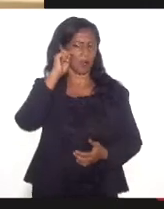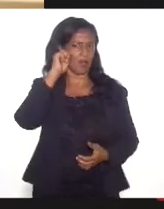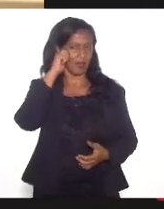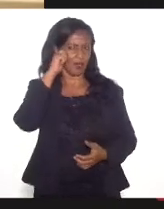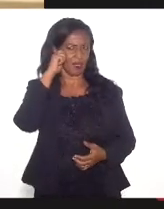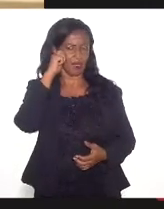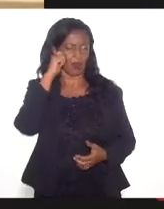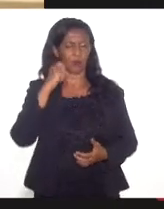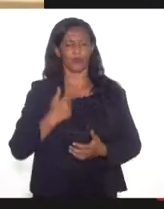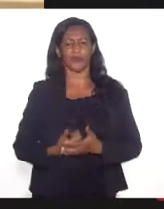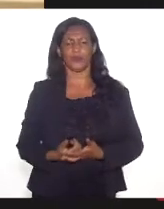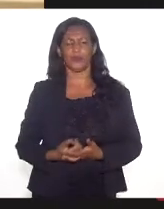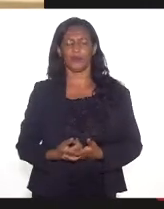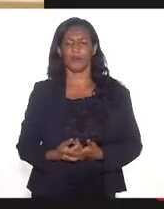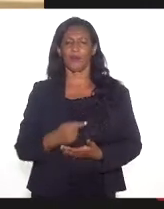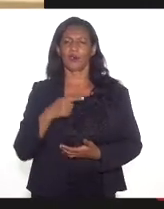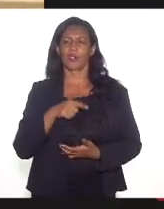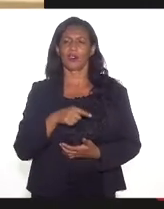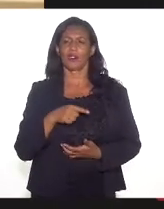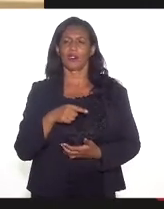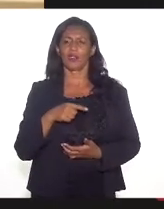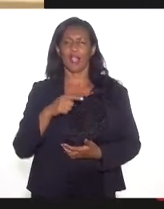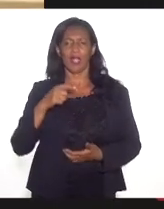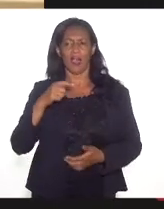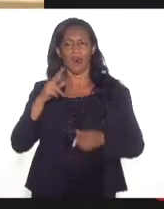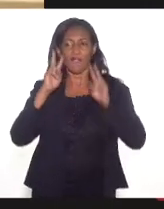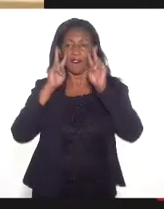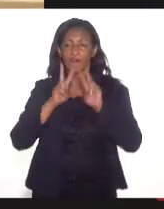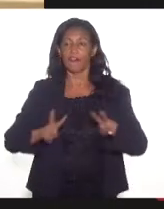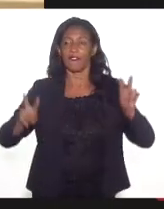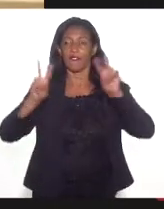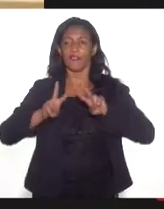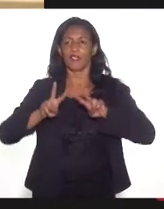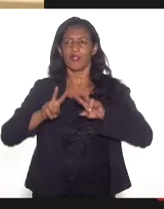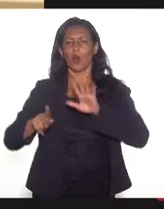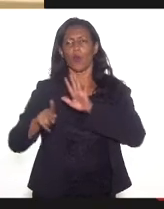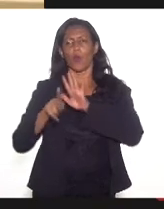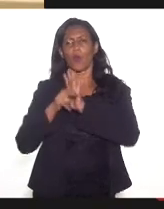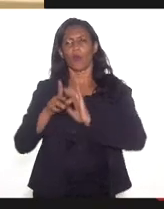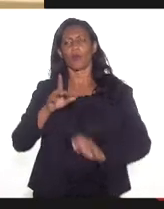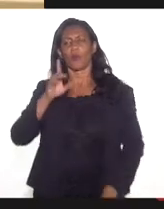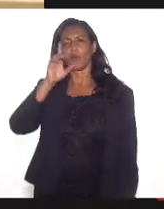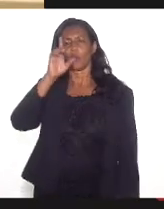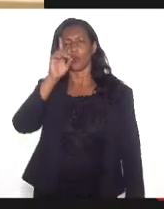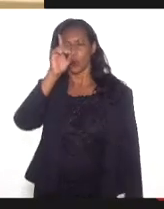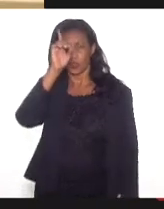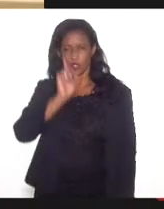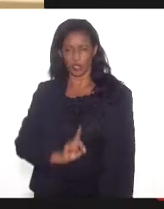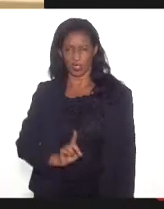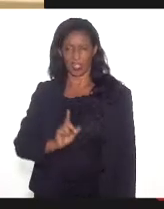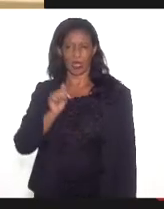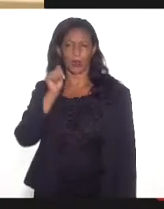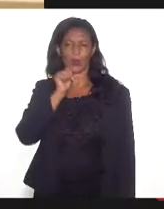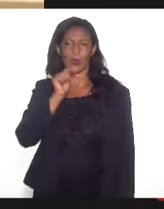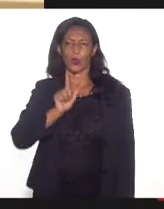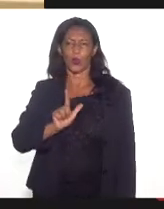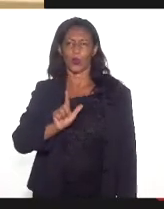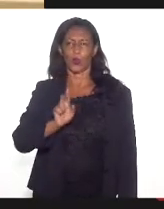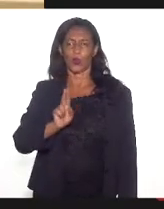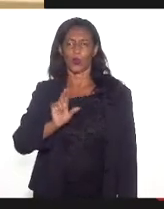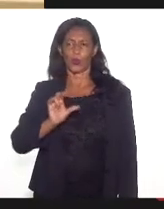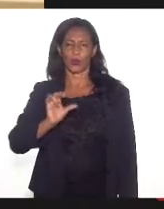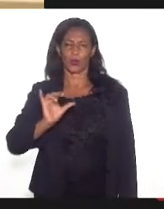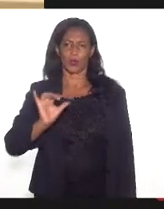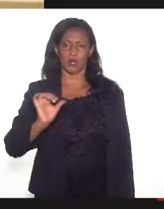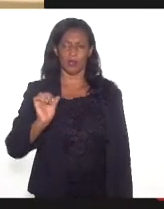representação da coalizão negra por direitos no Rio de Janeiro, a senhora Lúcia Xavier. Temos